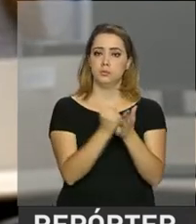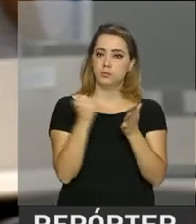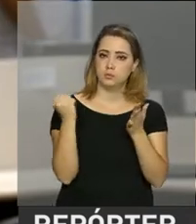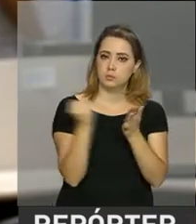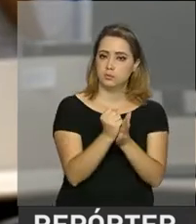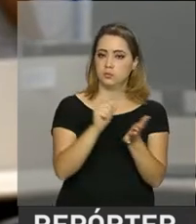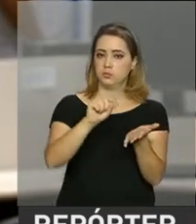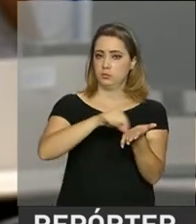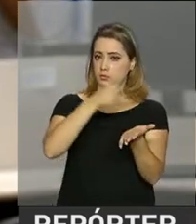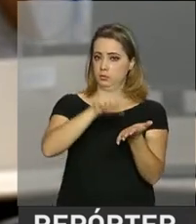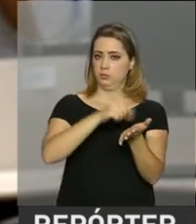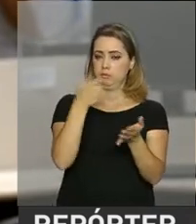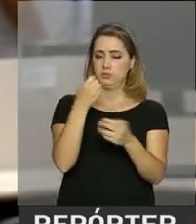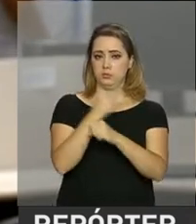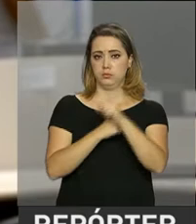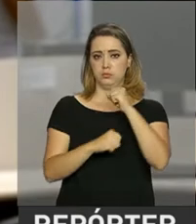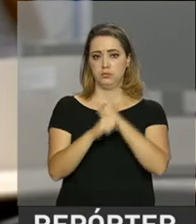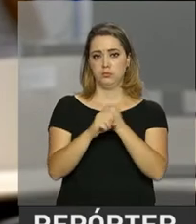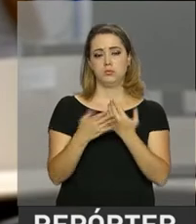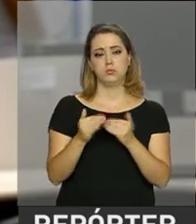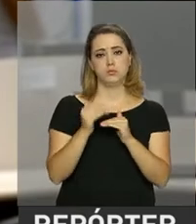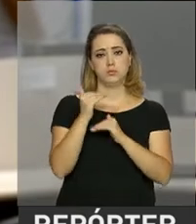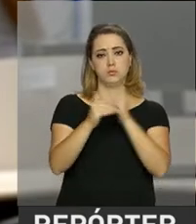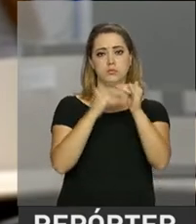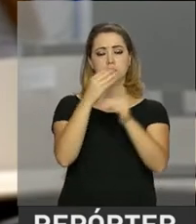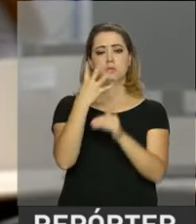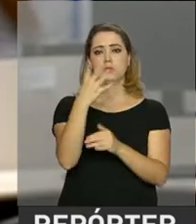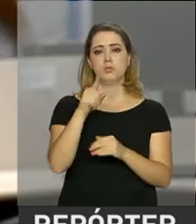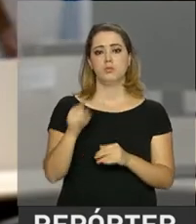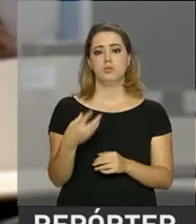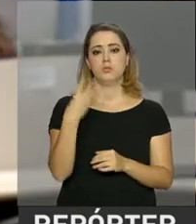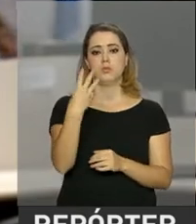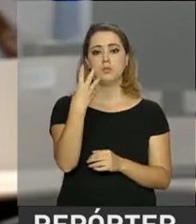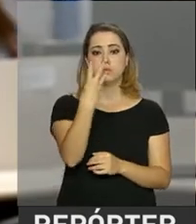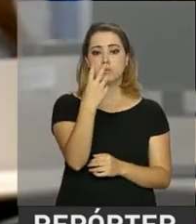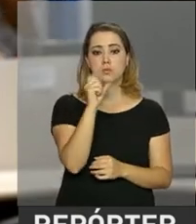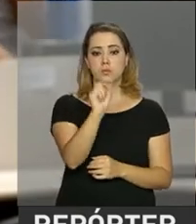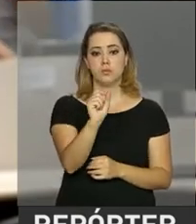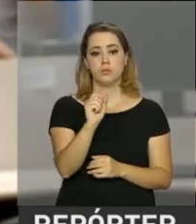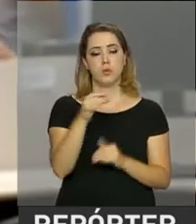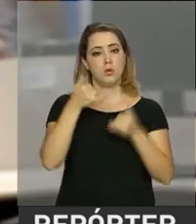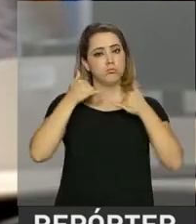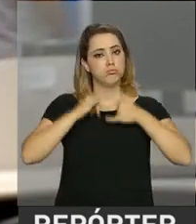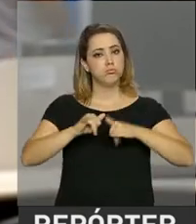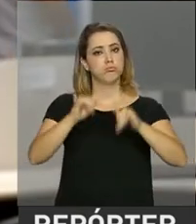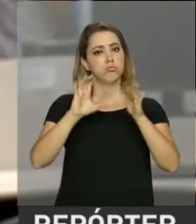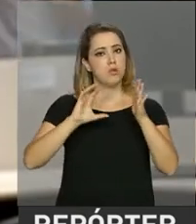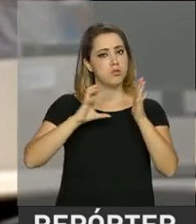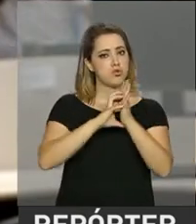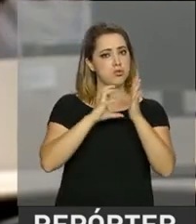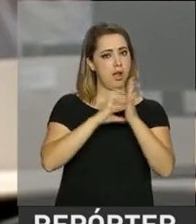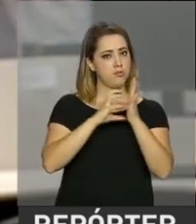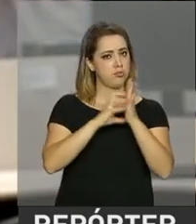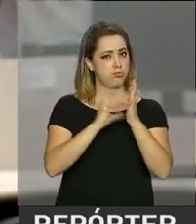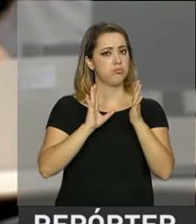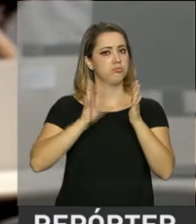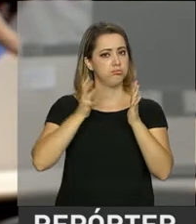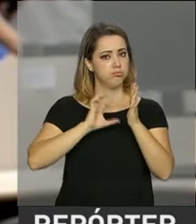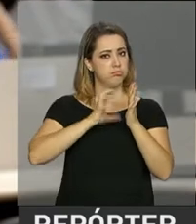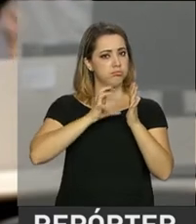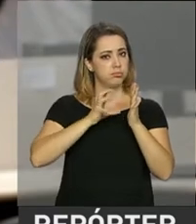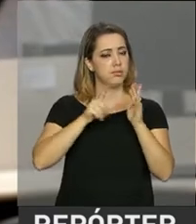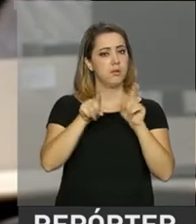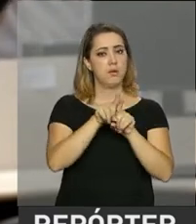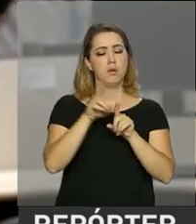no ano passado um crescimento de 4,33 por cento do serviço de transmissão de dados os estados do amapá maranhão e rondônia